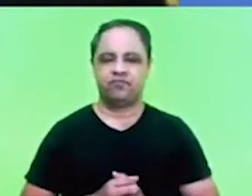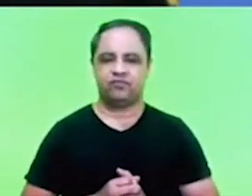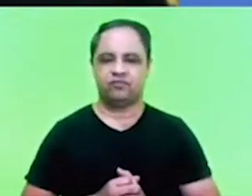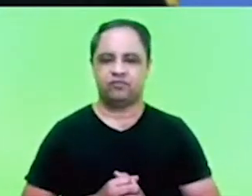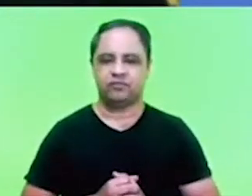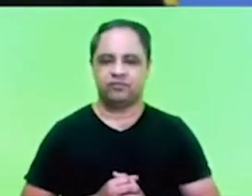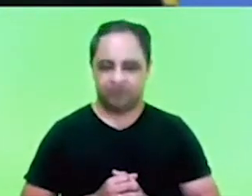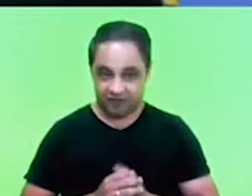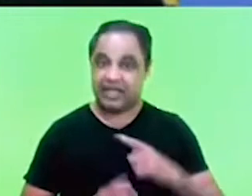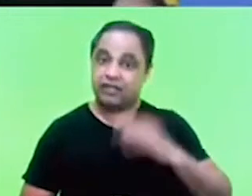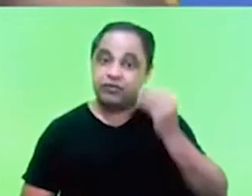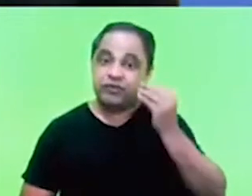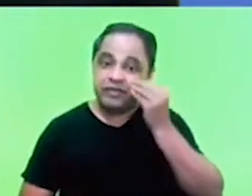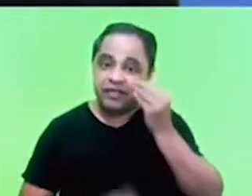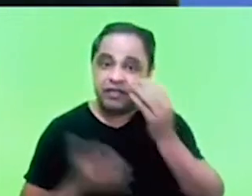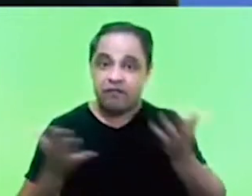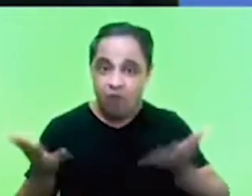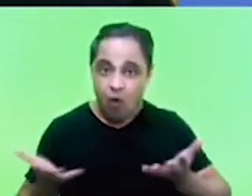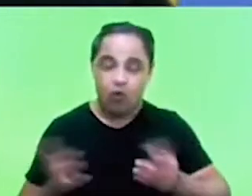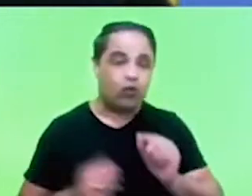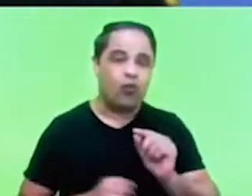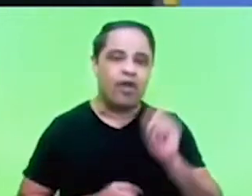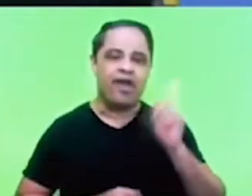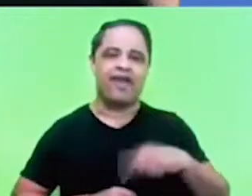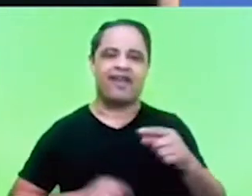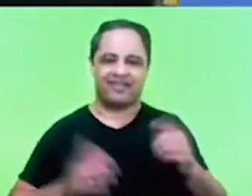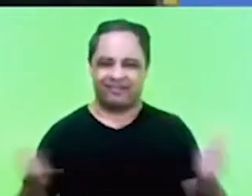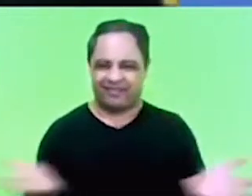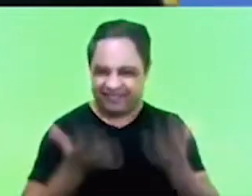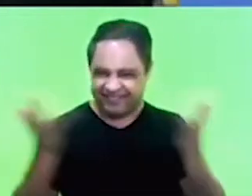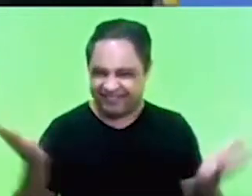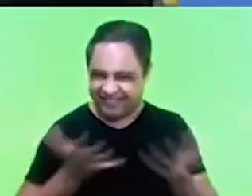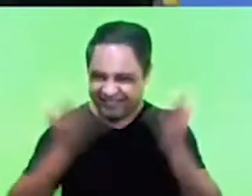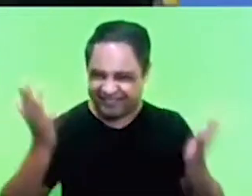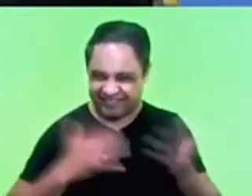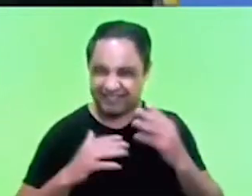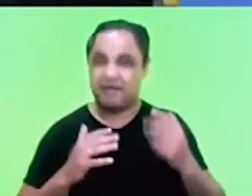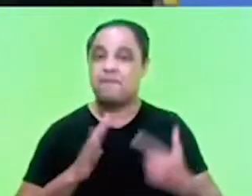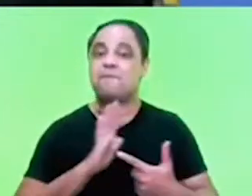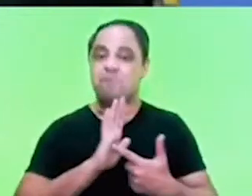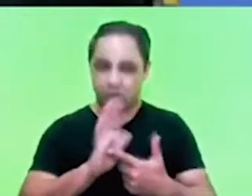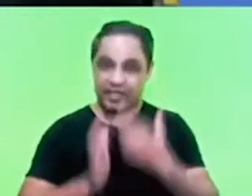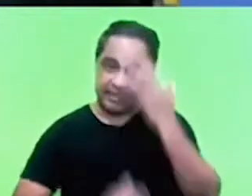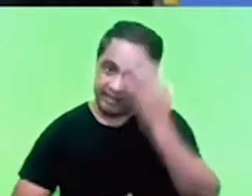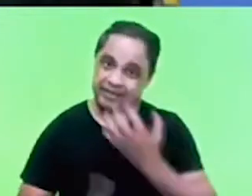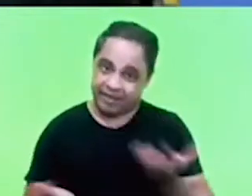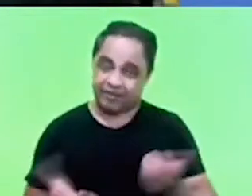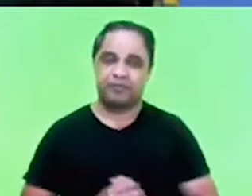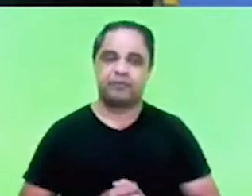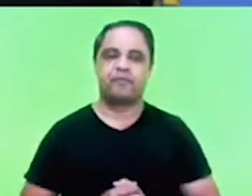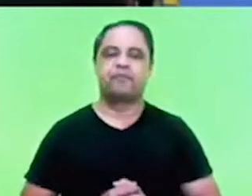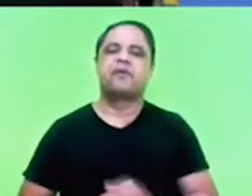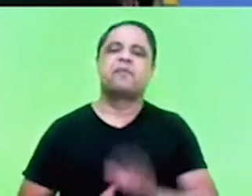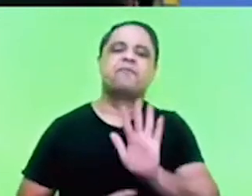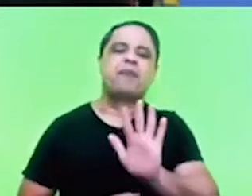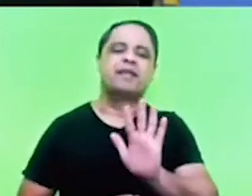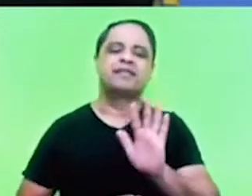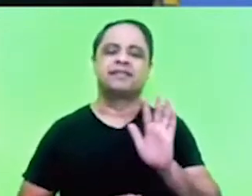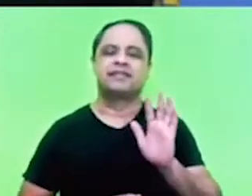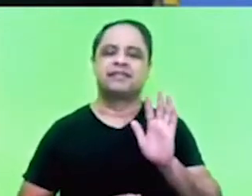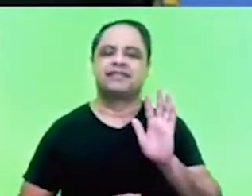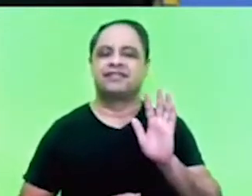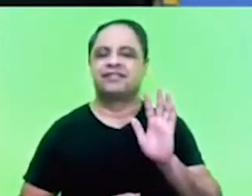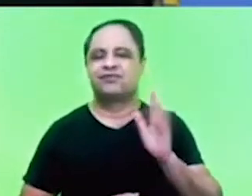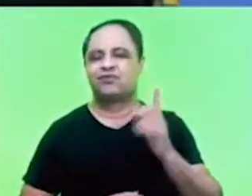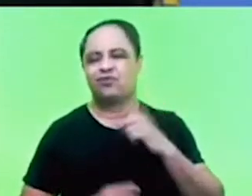A tentativa hoje foi de botar fogo no parquinho para mostrar que a coisa é séria, né? Mas vamos deixar uma